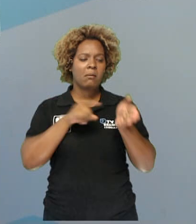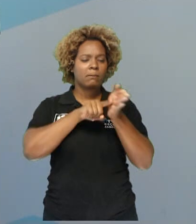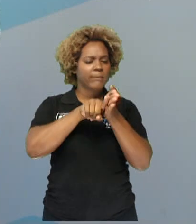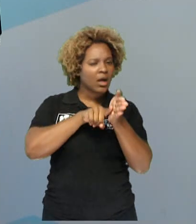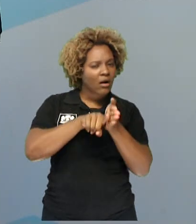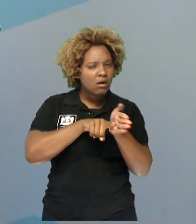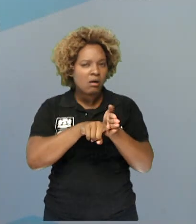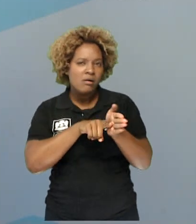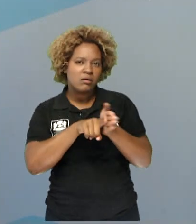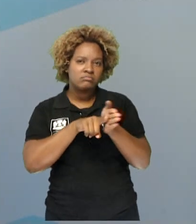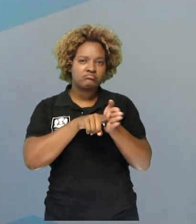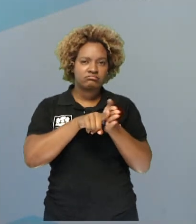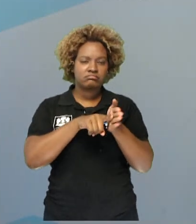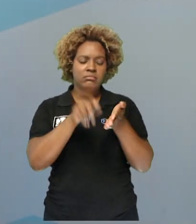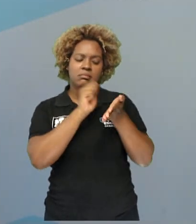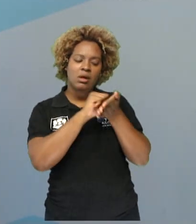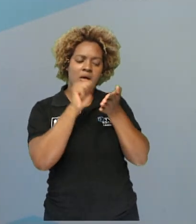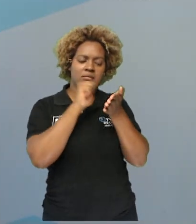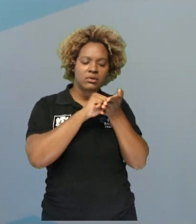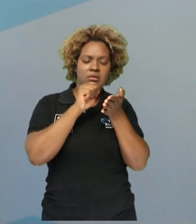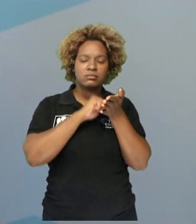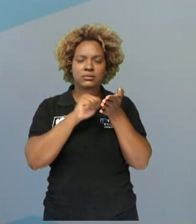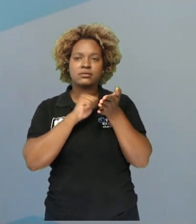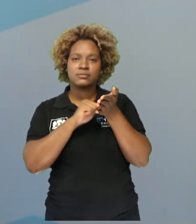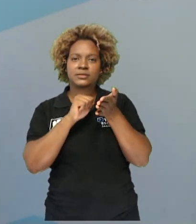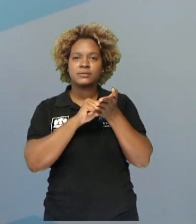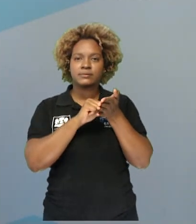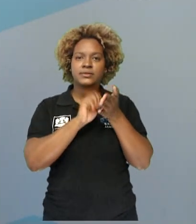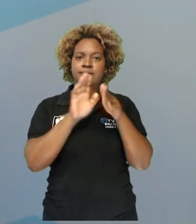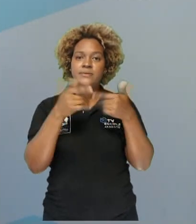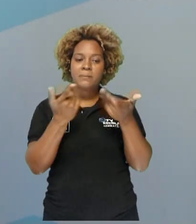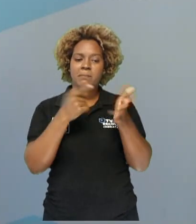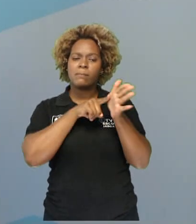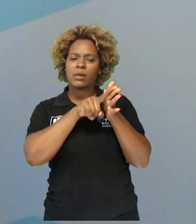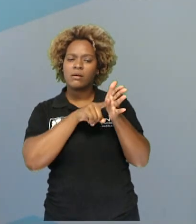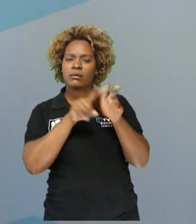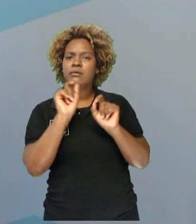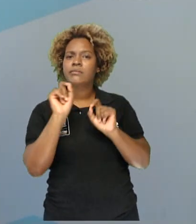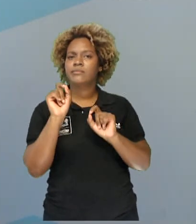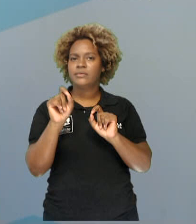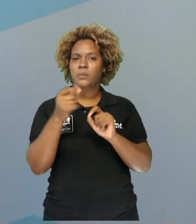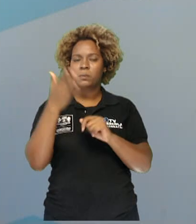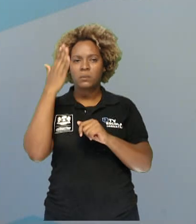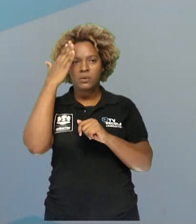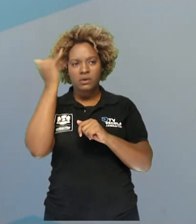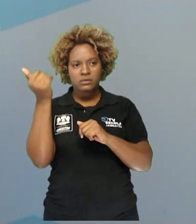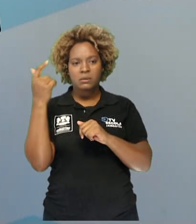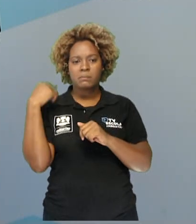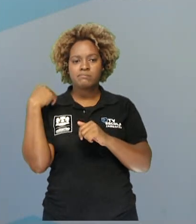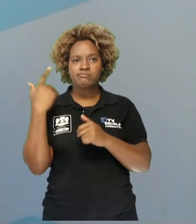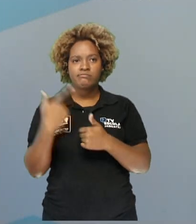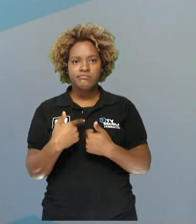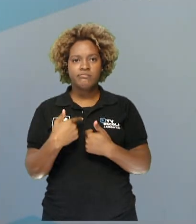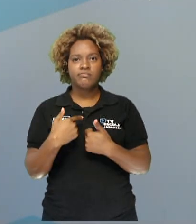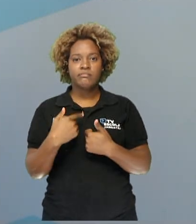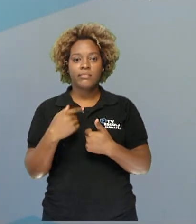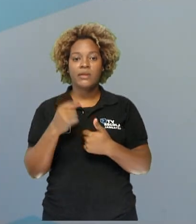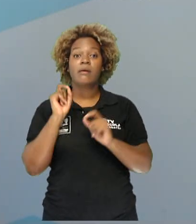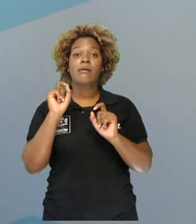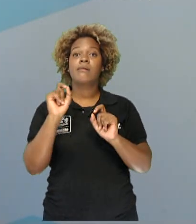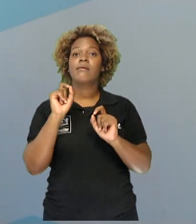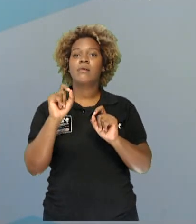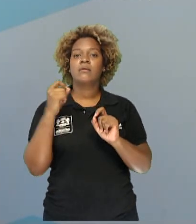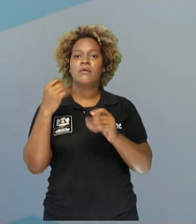pesquisasse, escrevesse no seu caderno e pesquisasse o seguinte: você sabe que quem